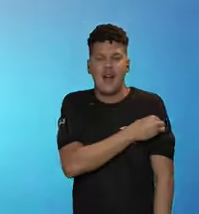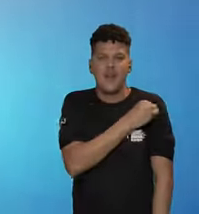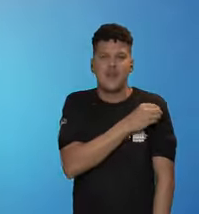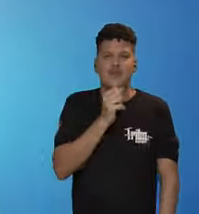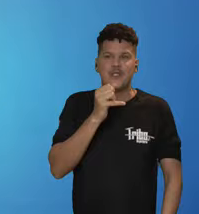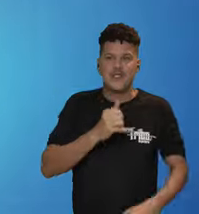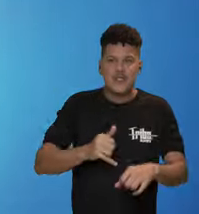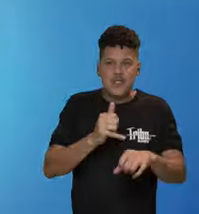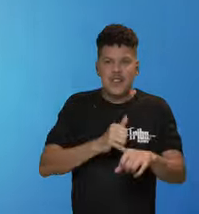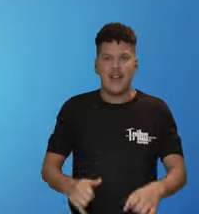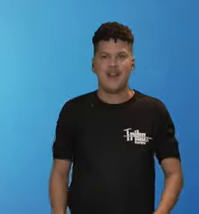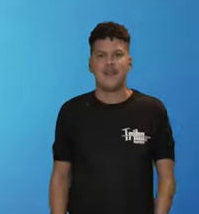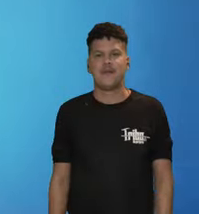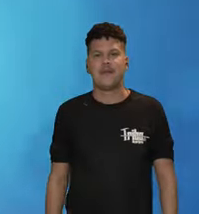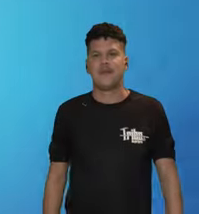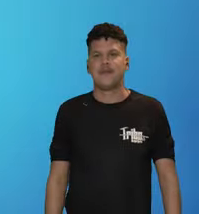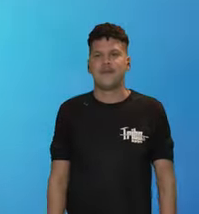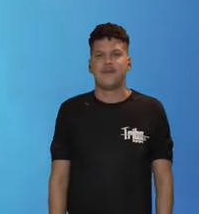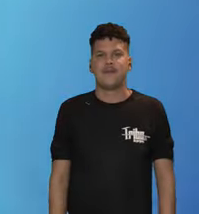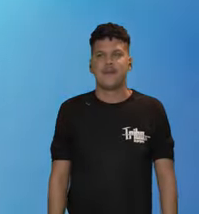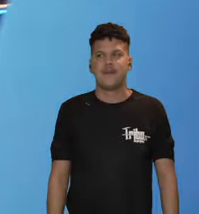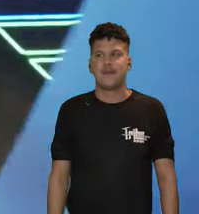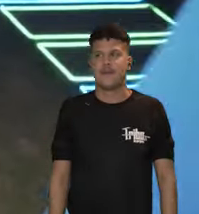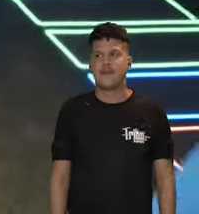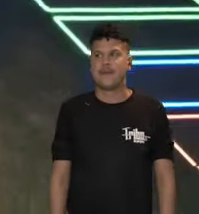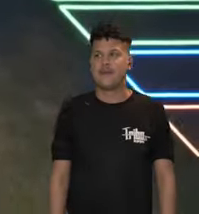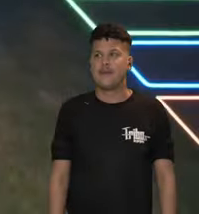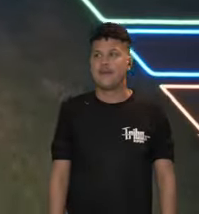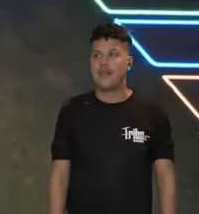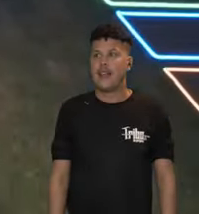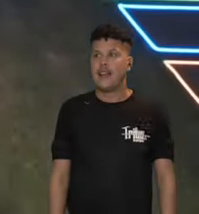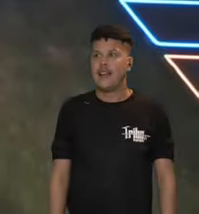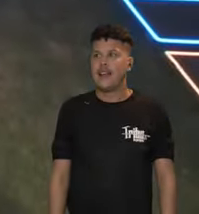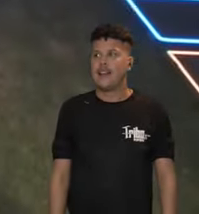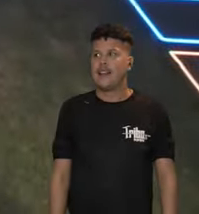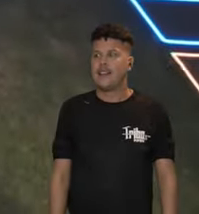E aí, meu... É que você vai falar!